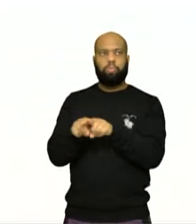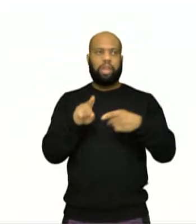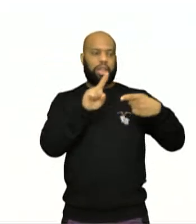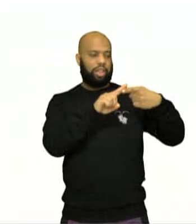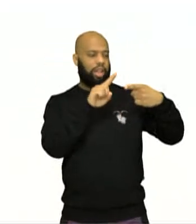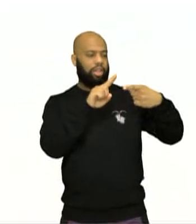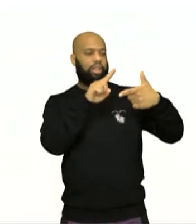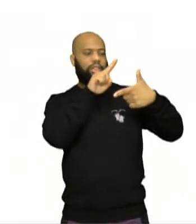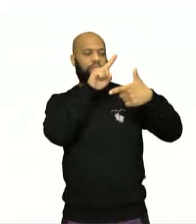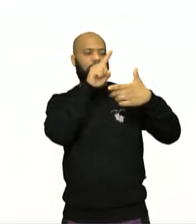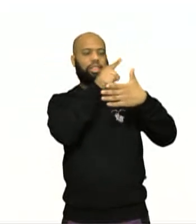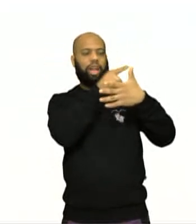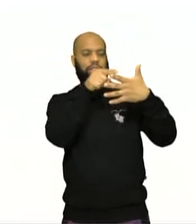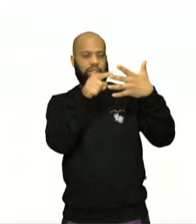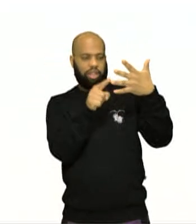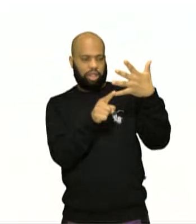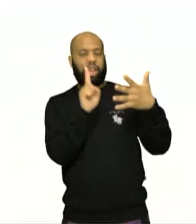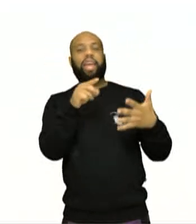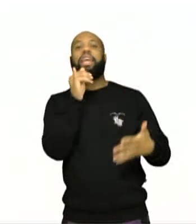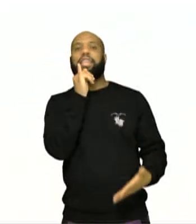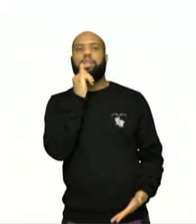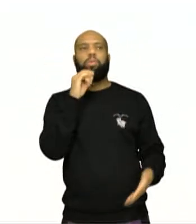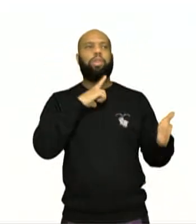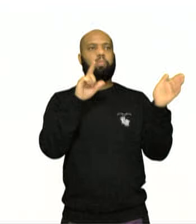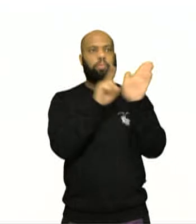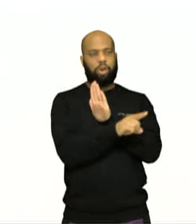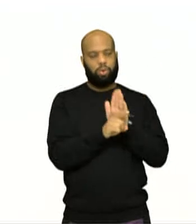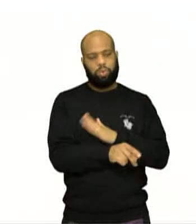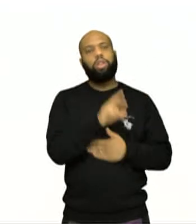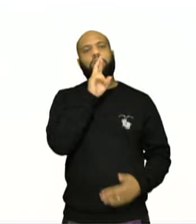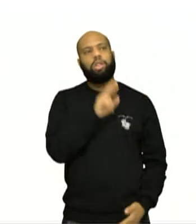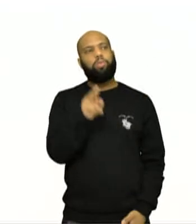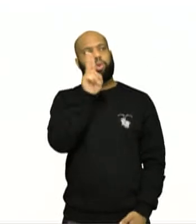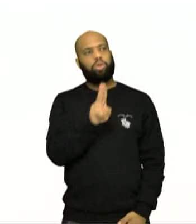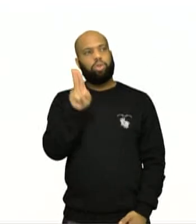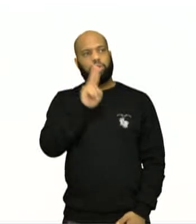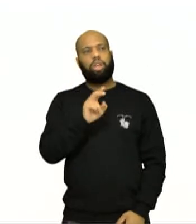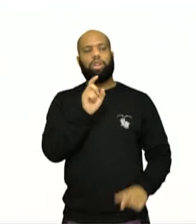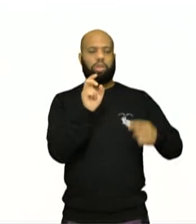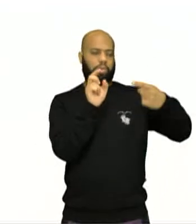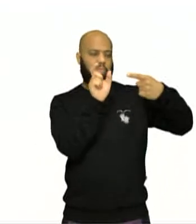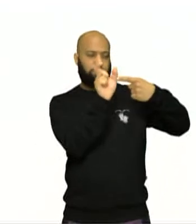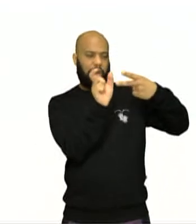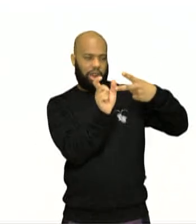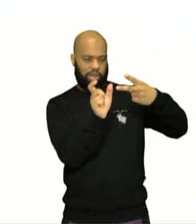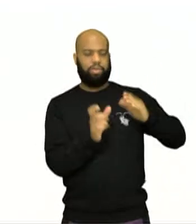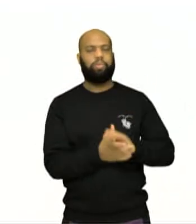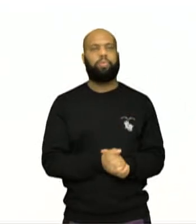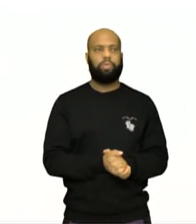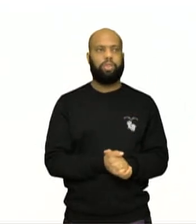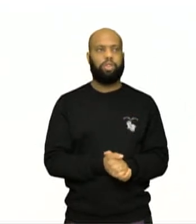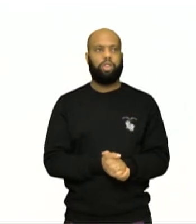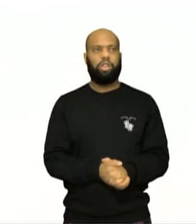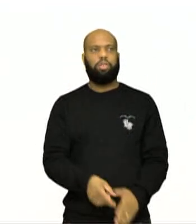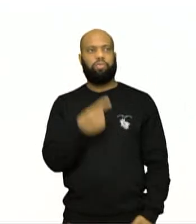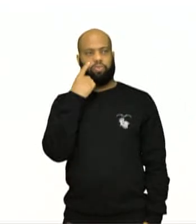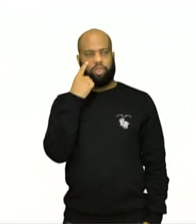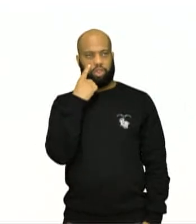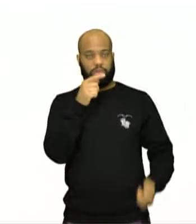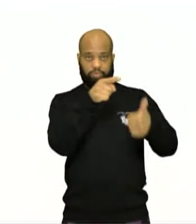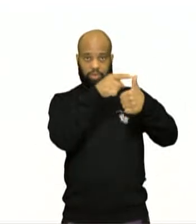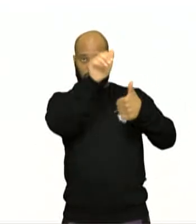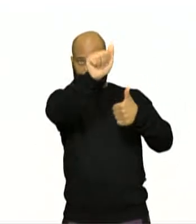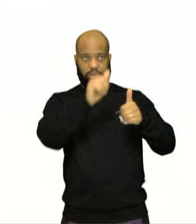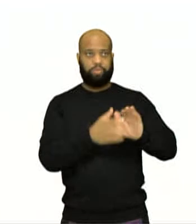exemplos diferentes. Eu tenho a pergunta e a resposta, utilizando justamente o since e o for. Vejam comigo, olha só. Letra